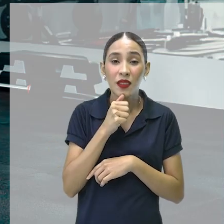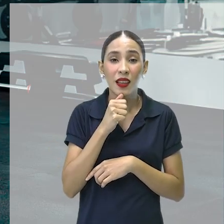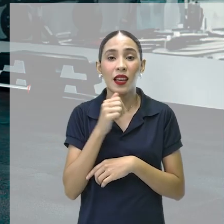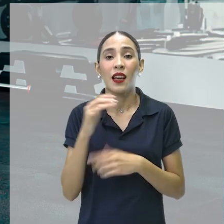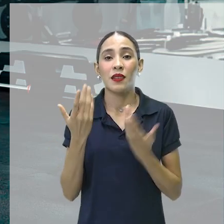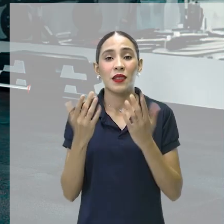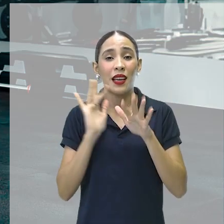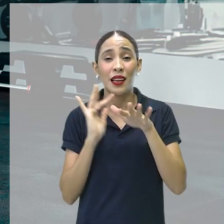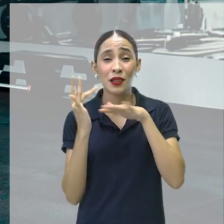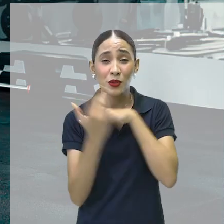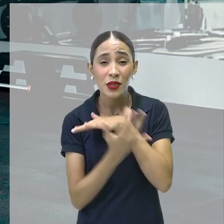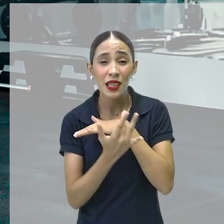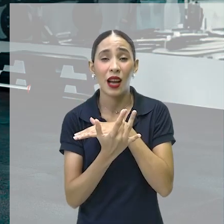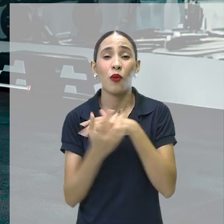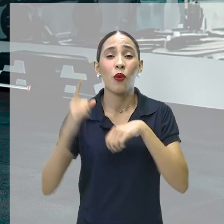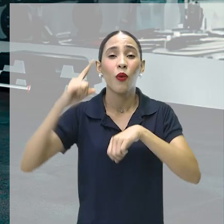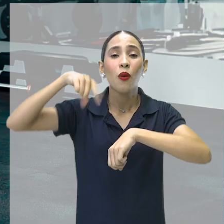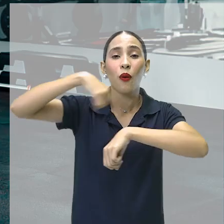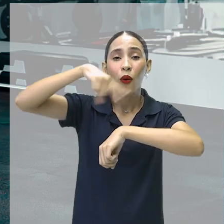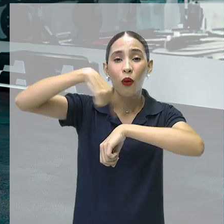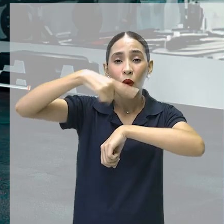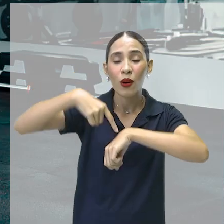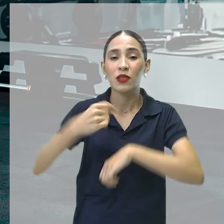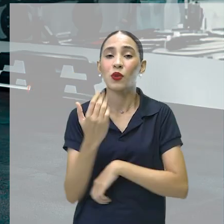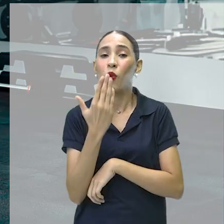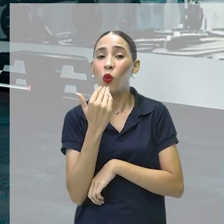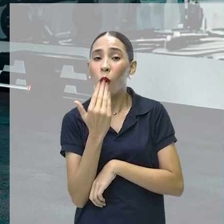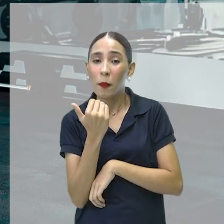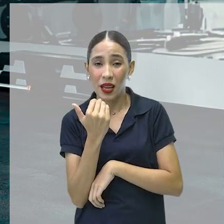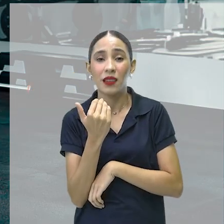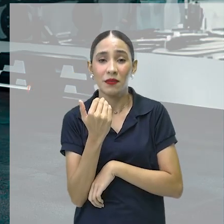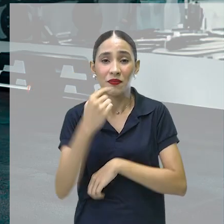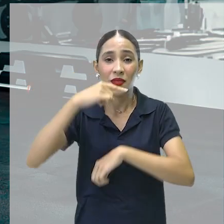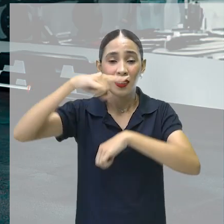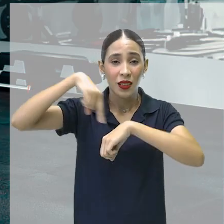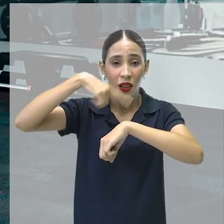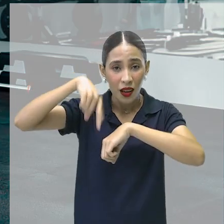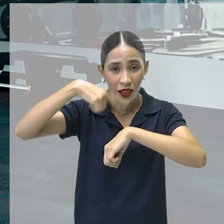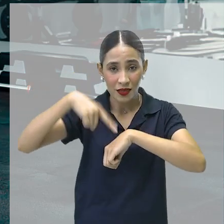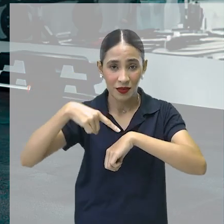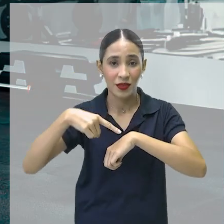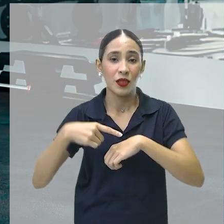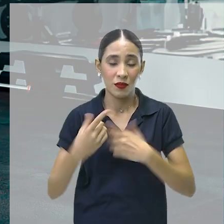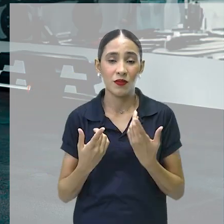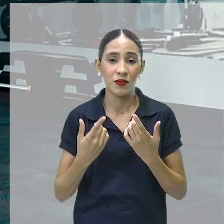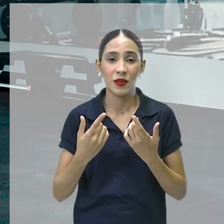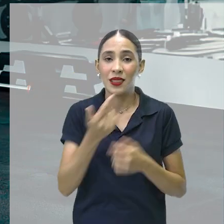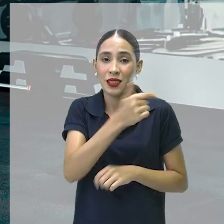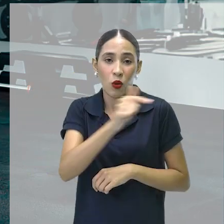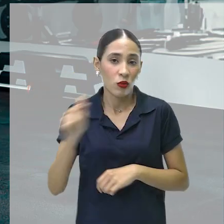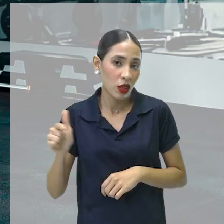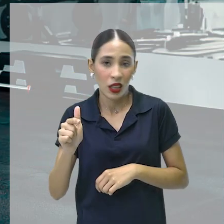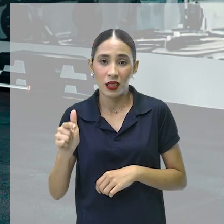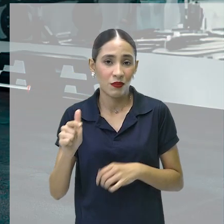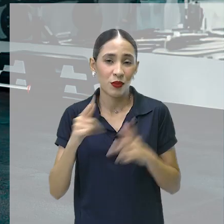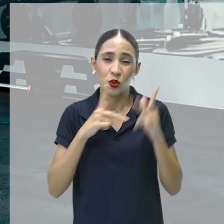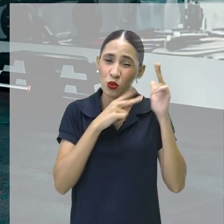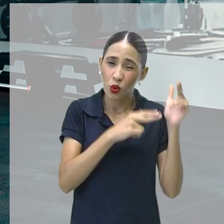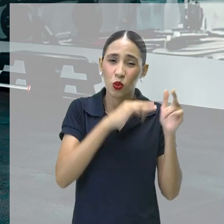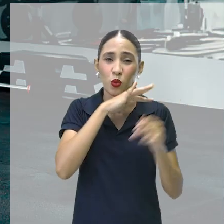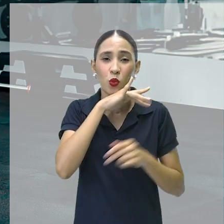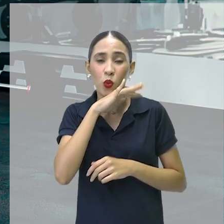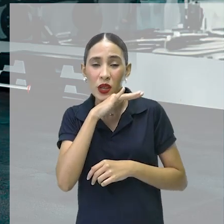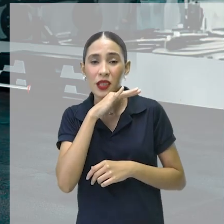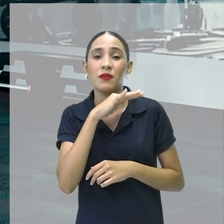redes sociais, comer tarde também prejudica a nossa saúde, não ter uma boa noite de